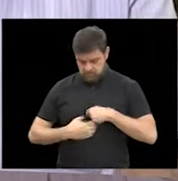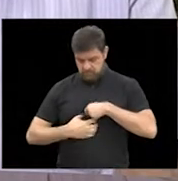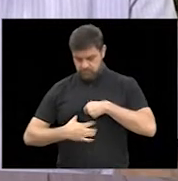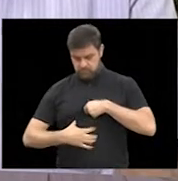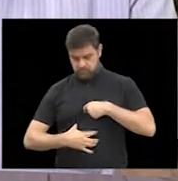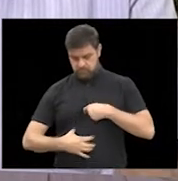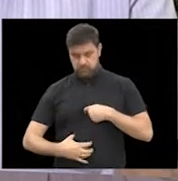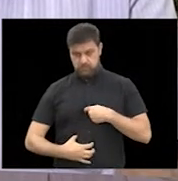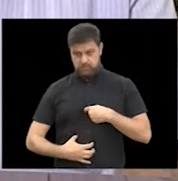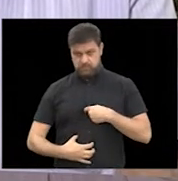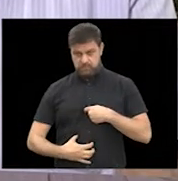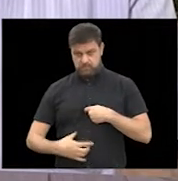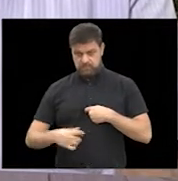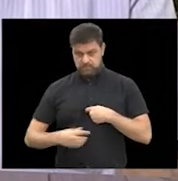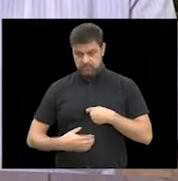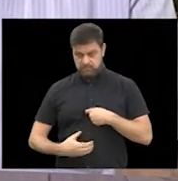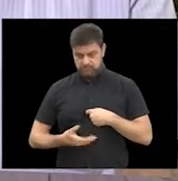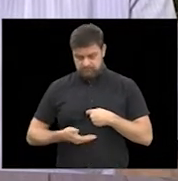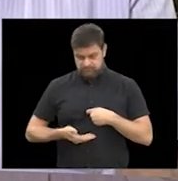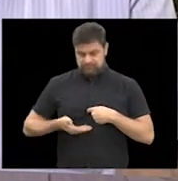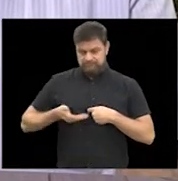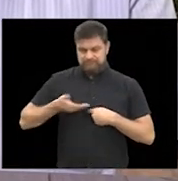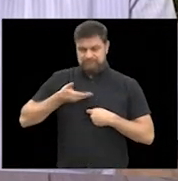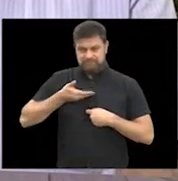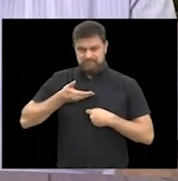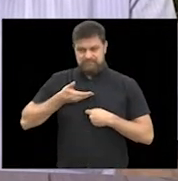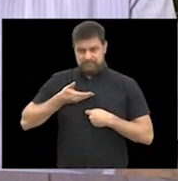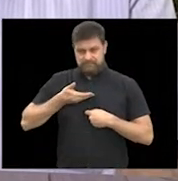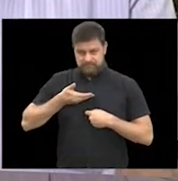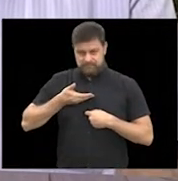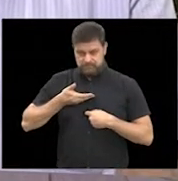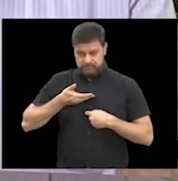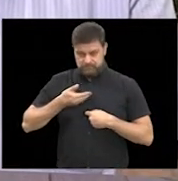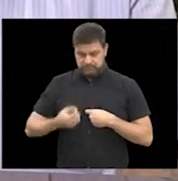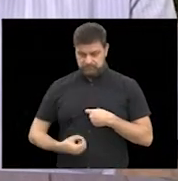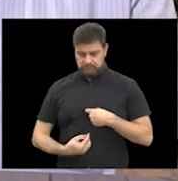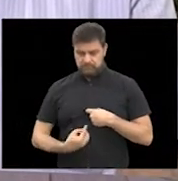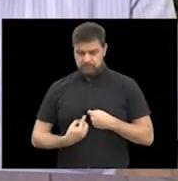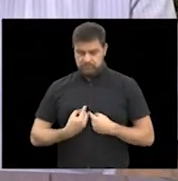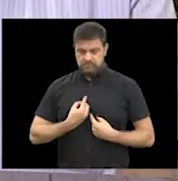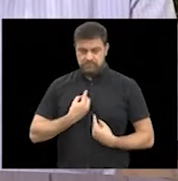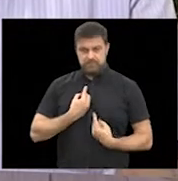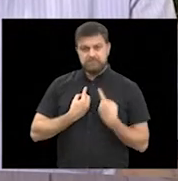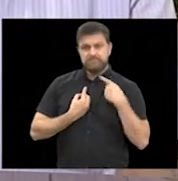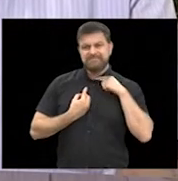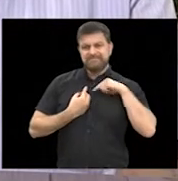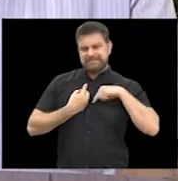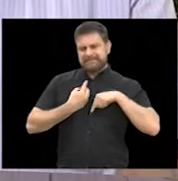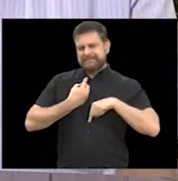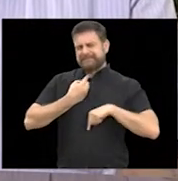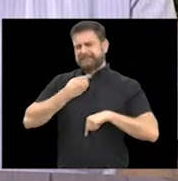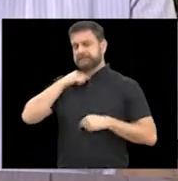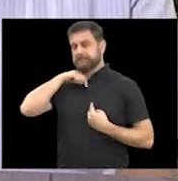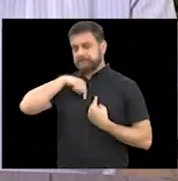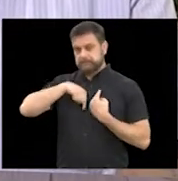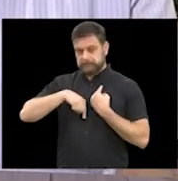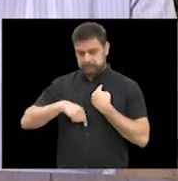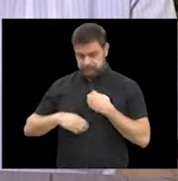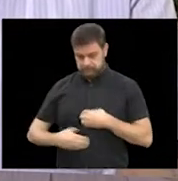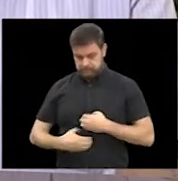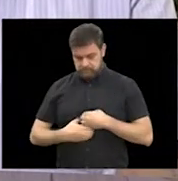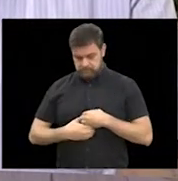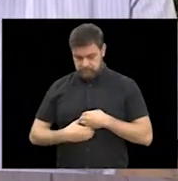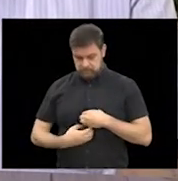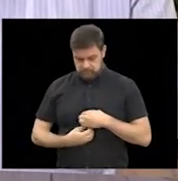estômago vem para cima, para o tórax, entra para o tórax. E essa elevação do